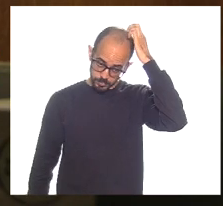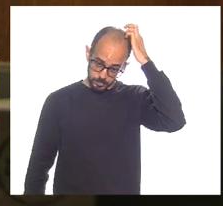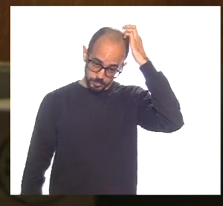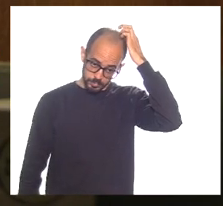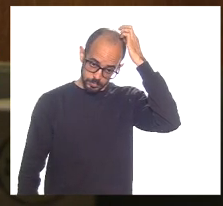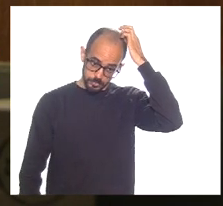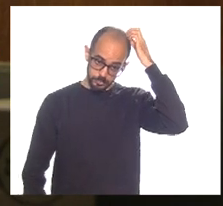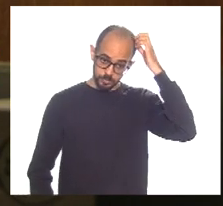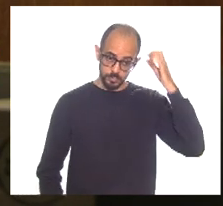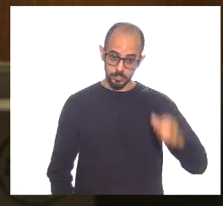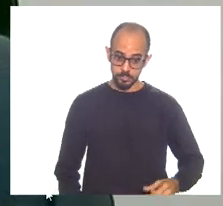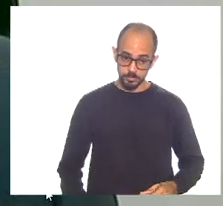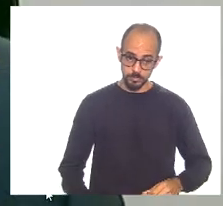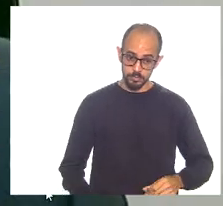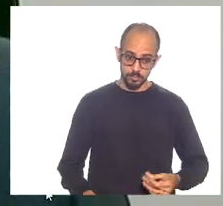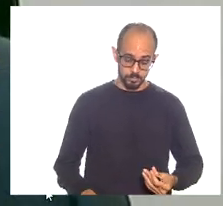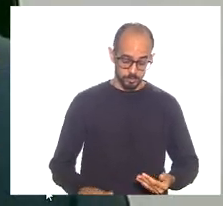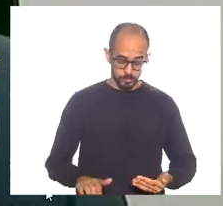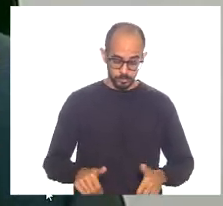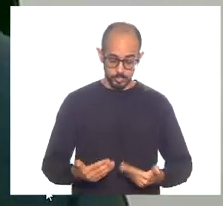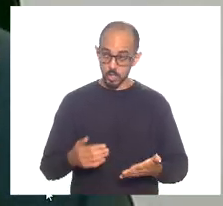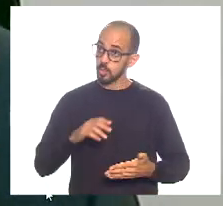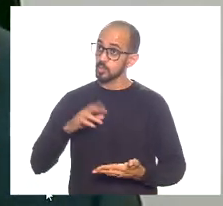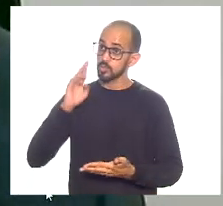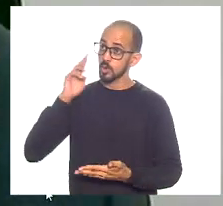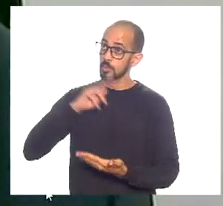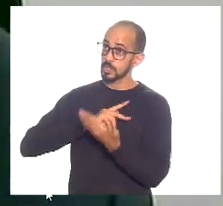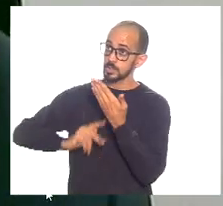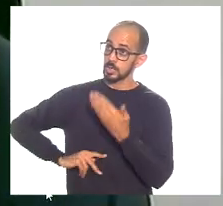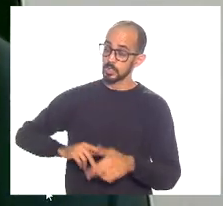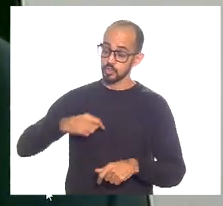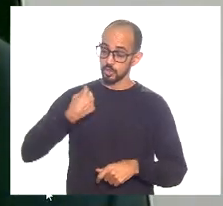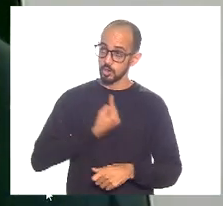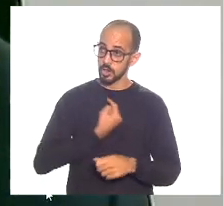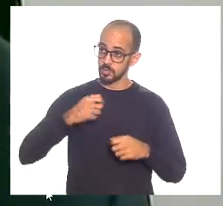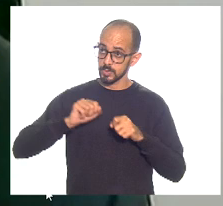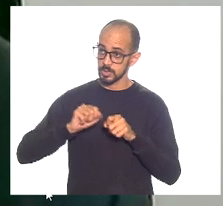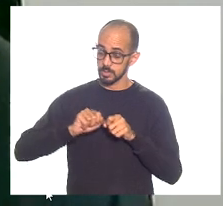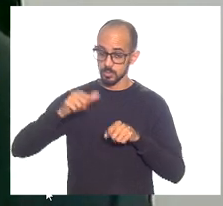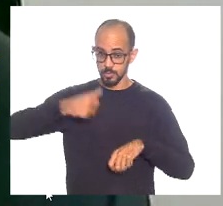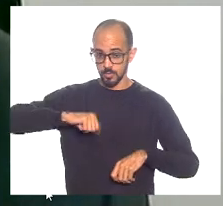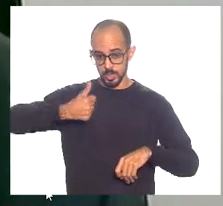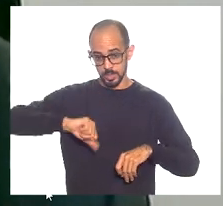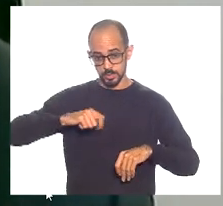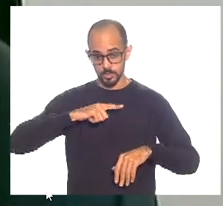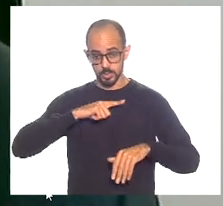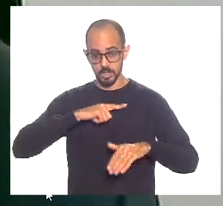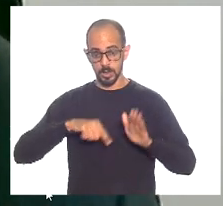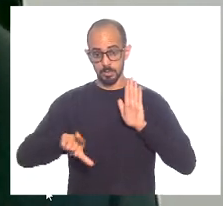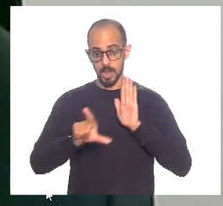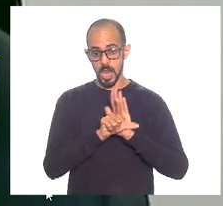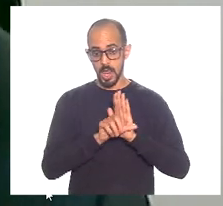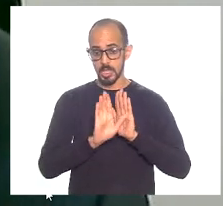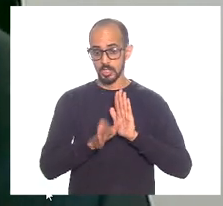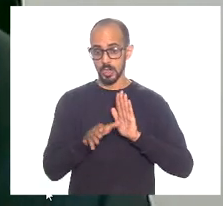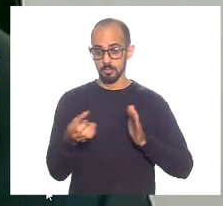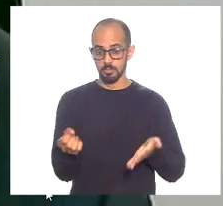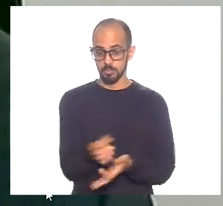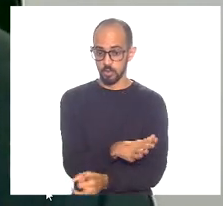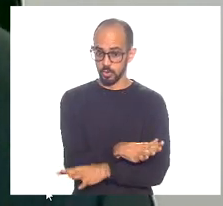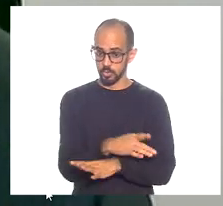Senhor presidente, eu fizemos uma análise na SPL e há uma lei em vigor que trata do